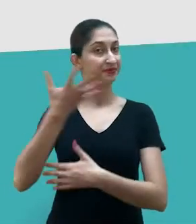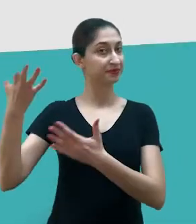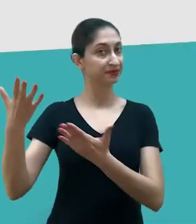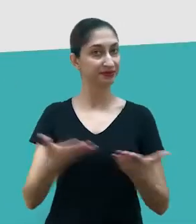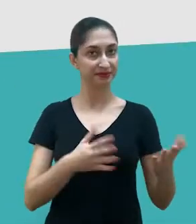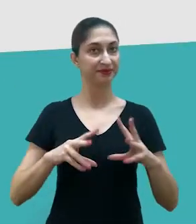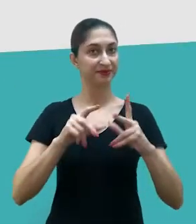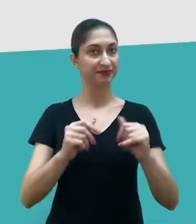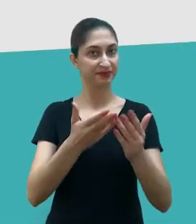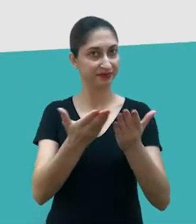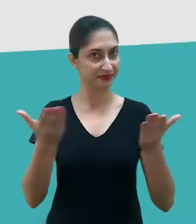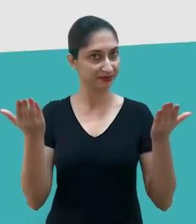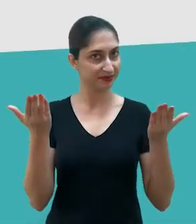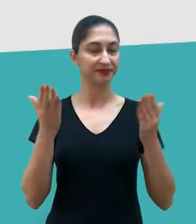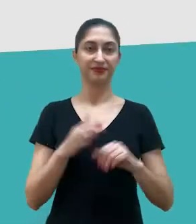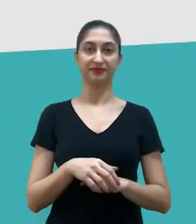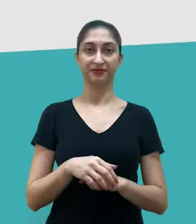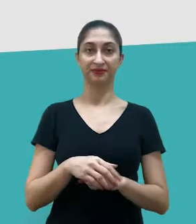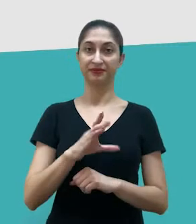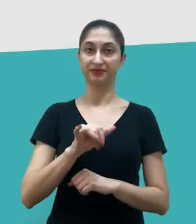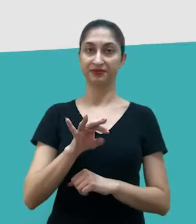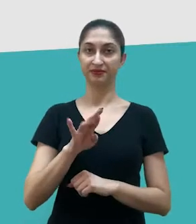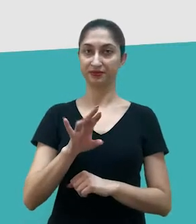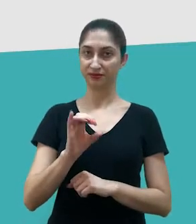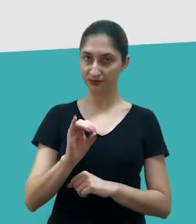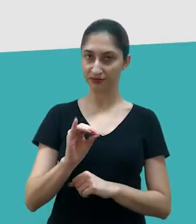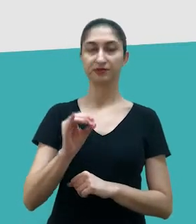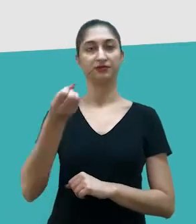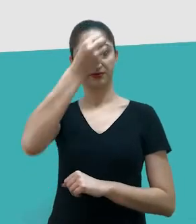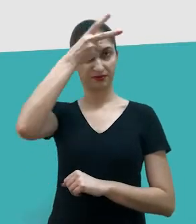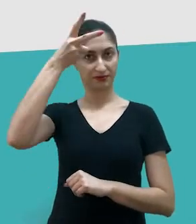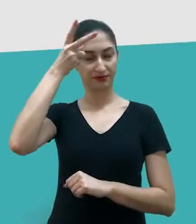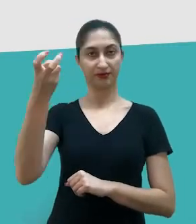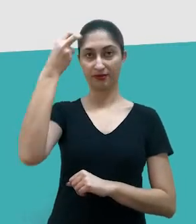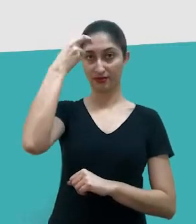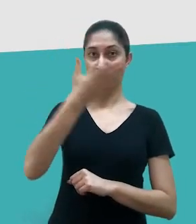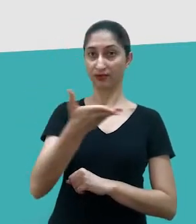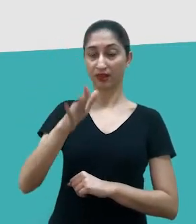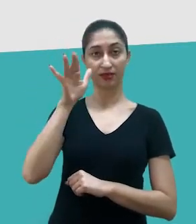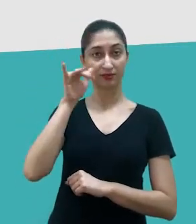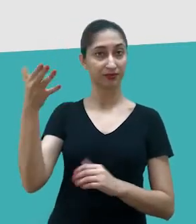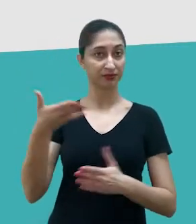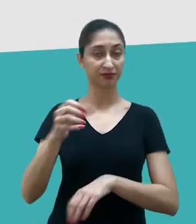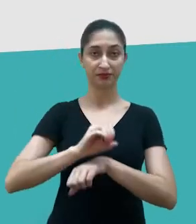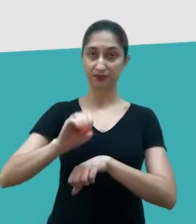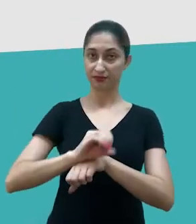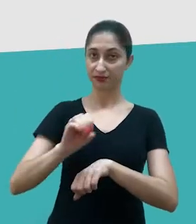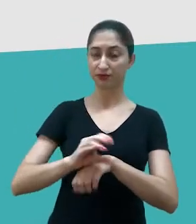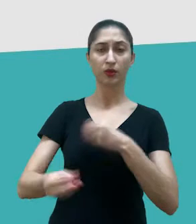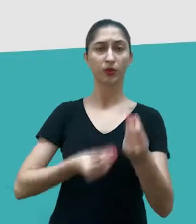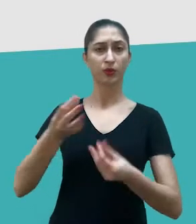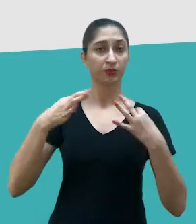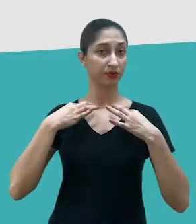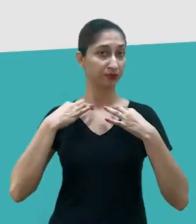Bem-vindas, bem-vindos e bem-vindes ao Circuito Municipal de Cultura. Você está assistindo à oficina Como